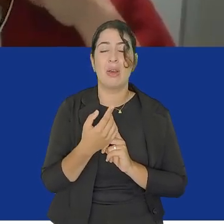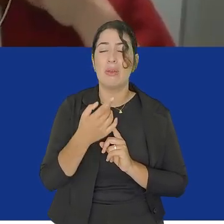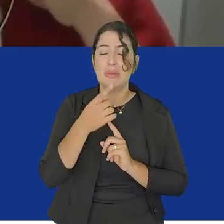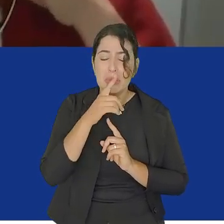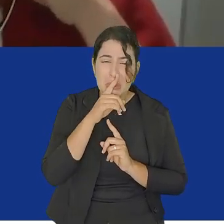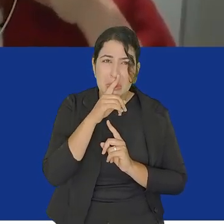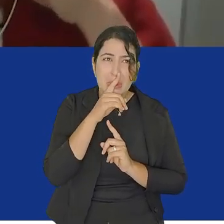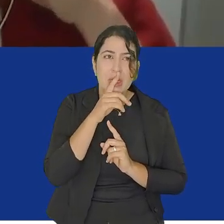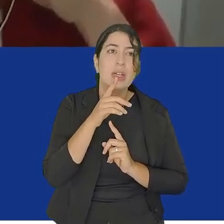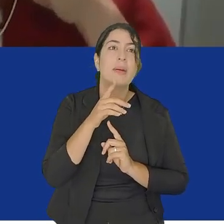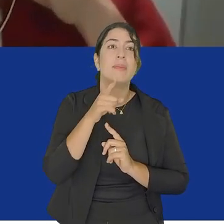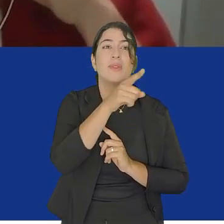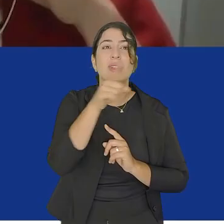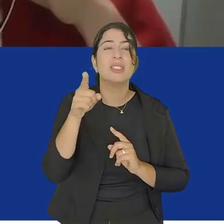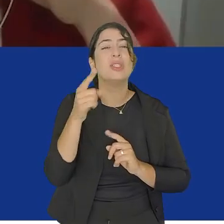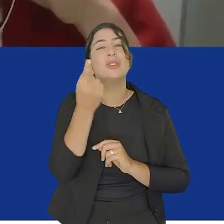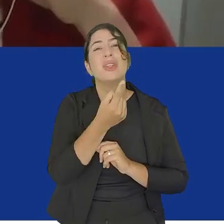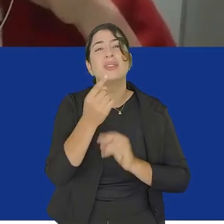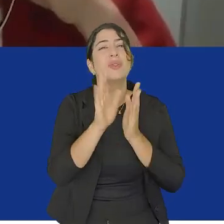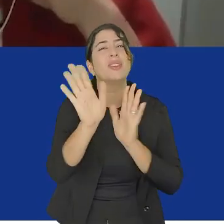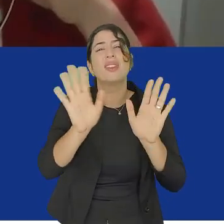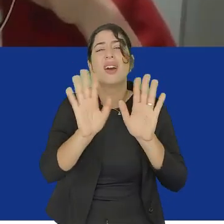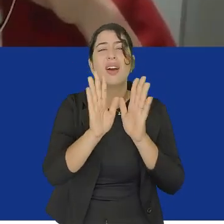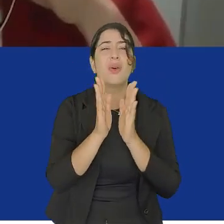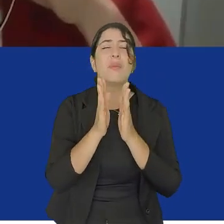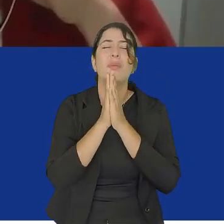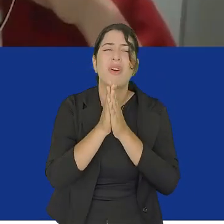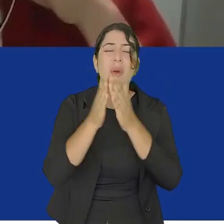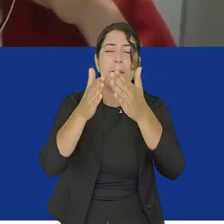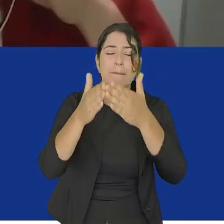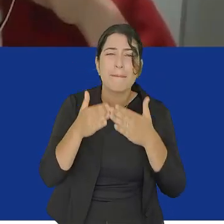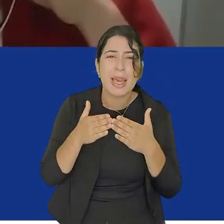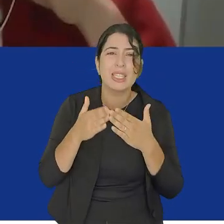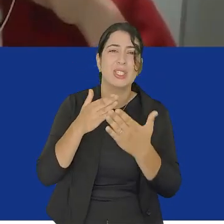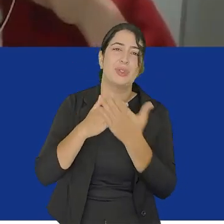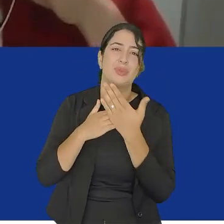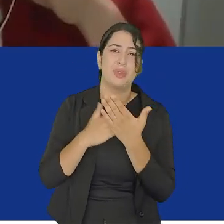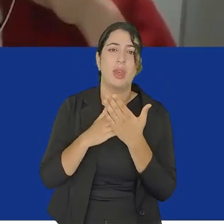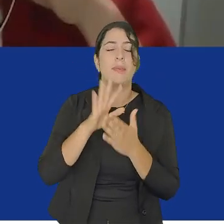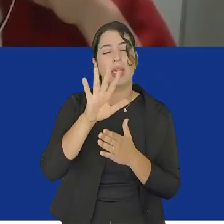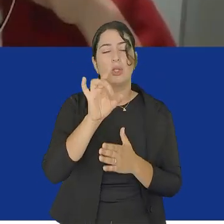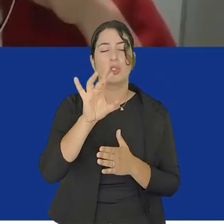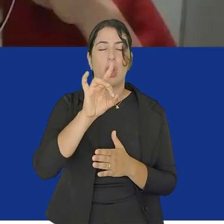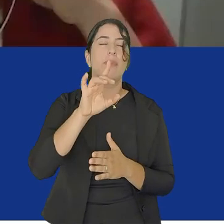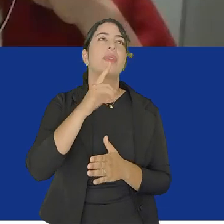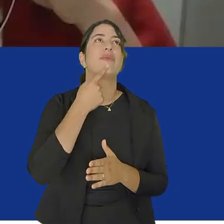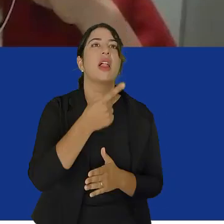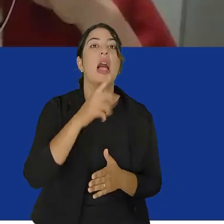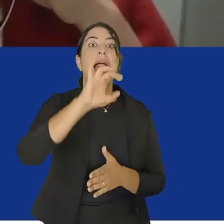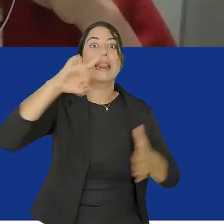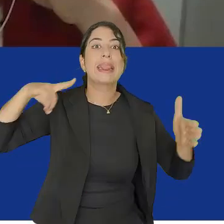só, peça ajuda. Veja, eu não estou falando denuncie, porque a denúncia